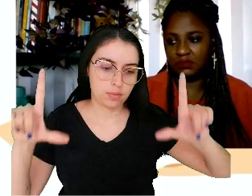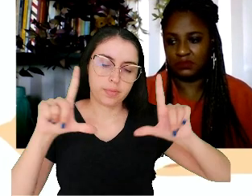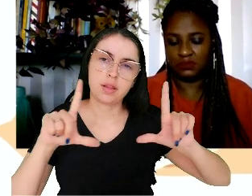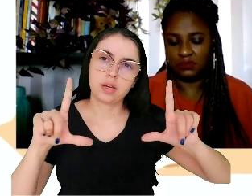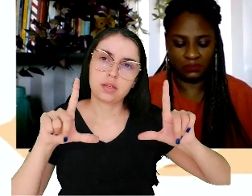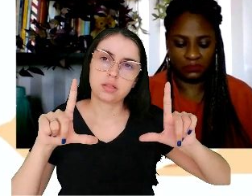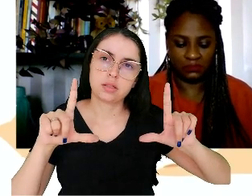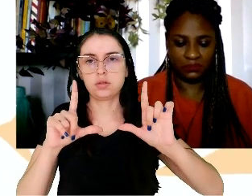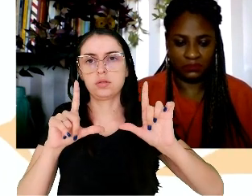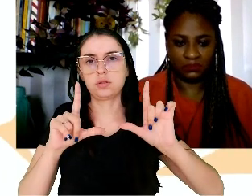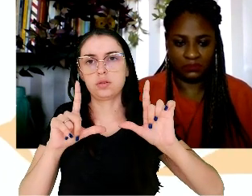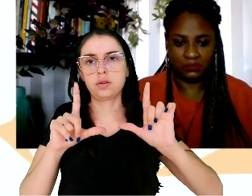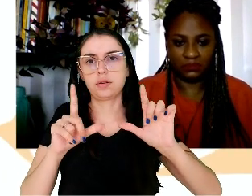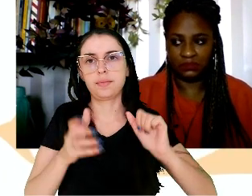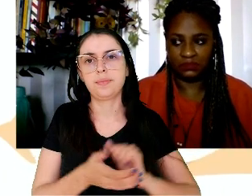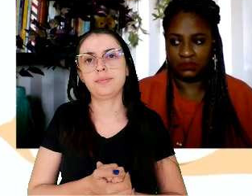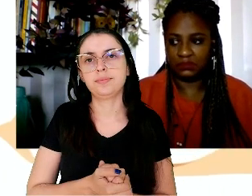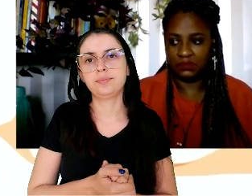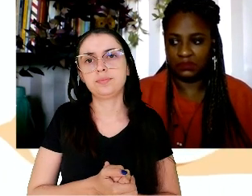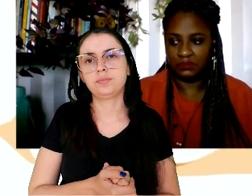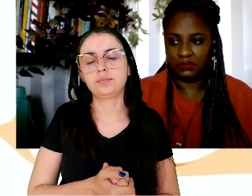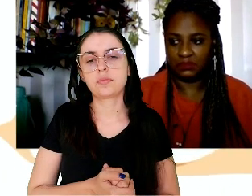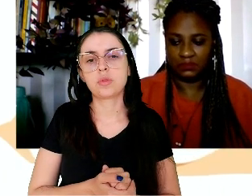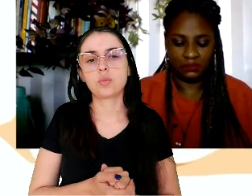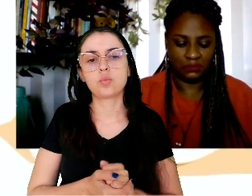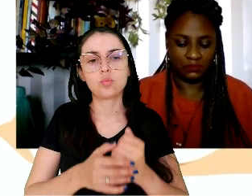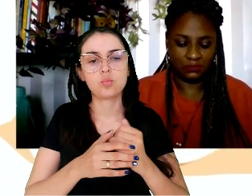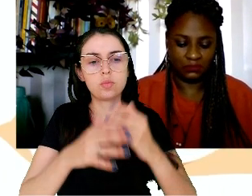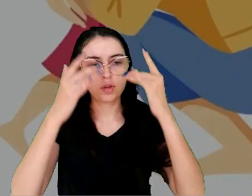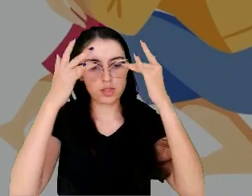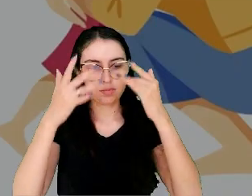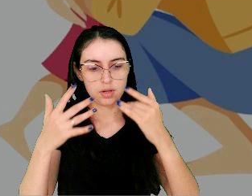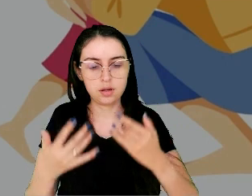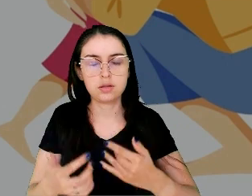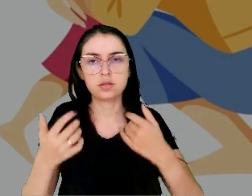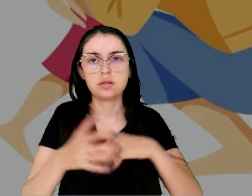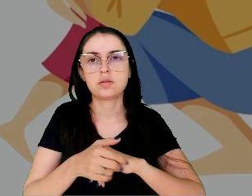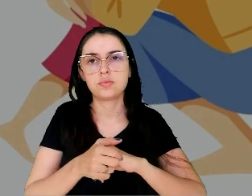compartilhar uma apresentação,